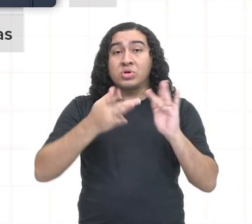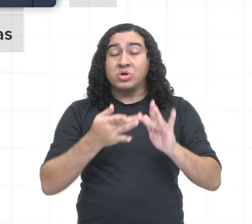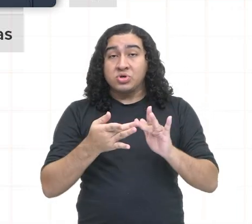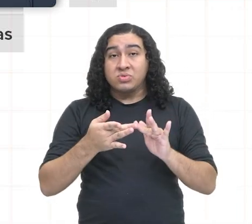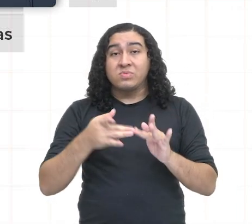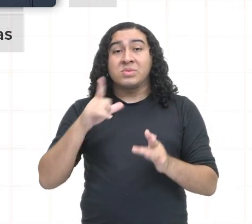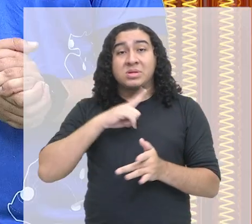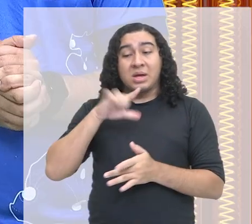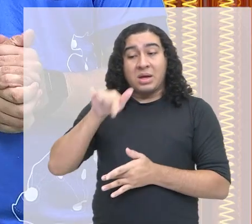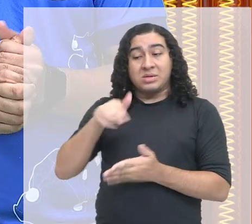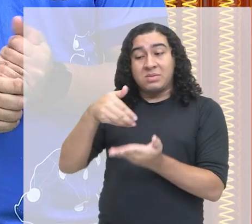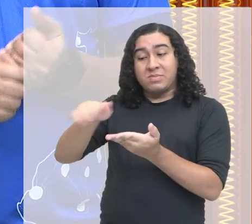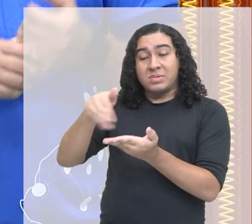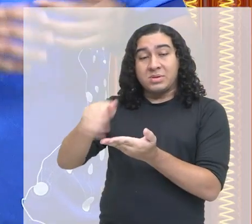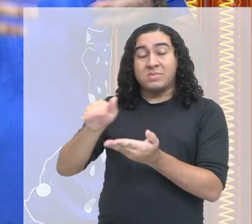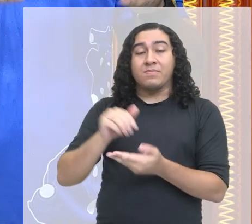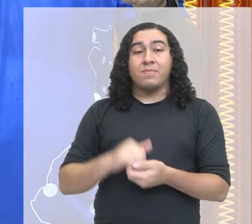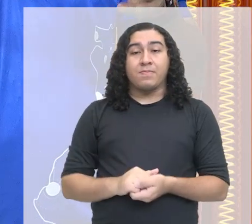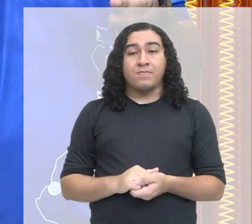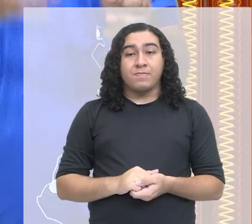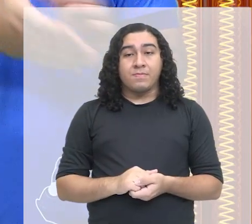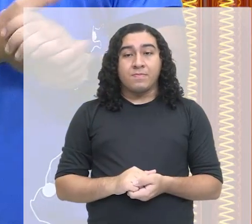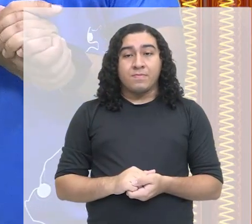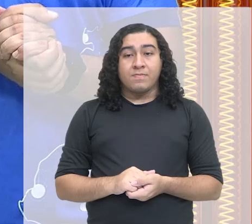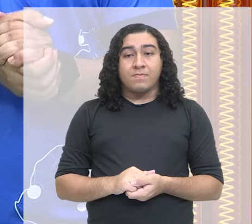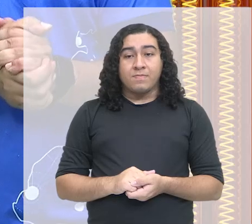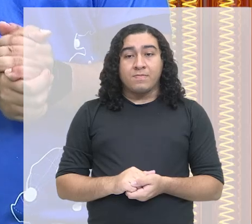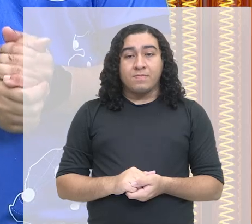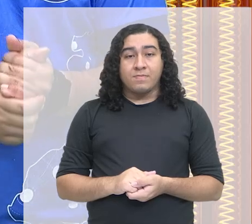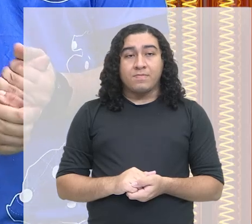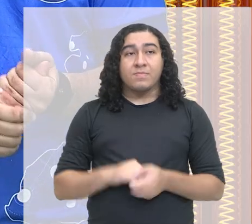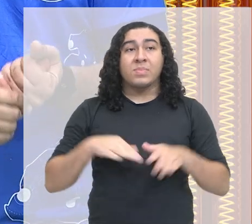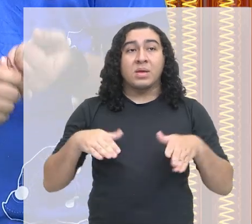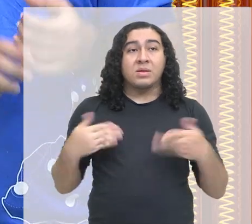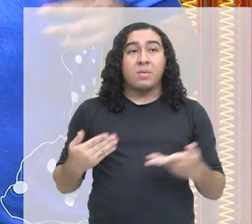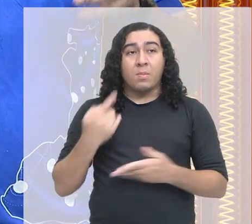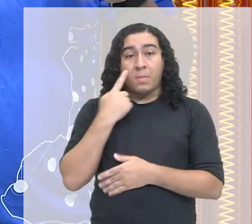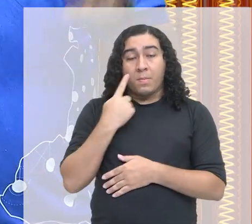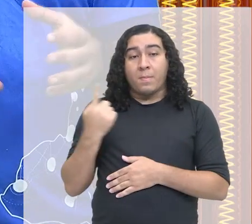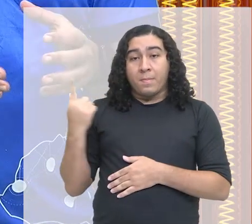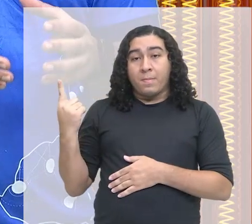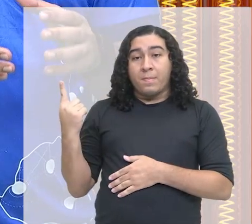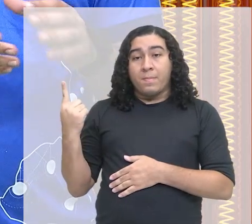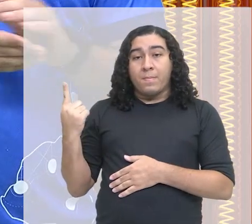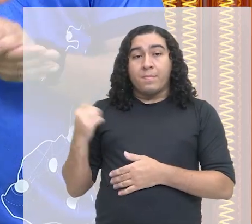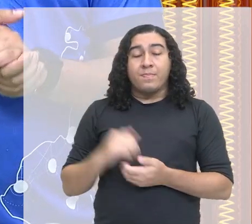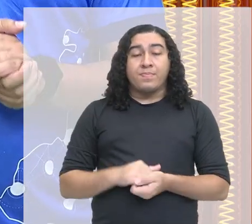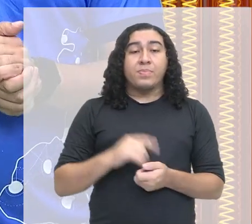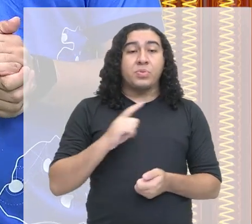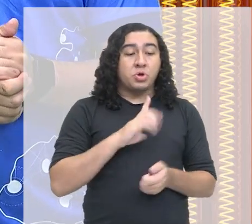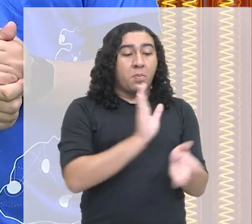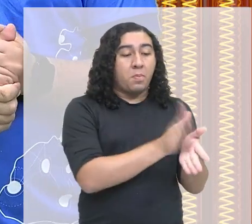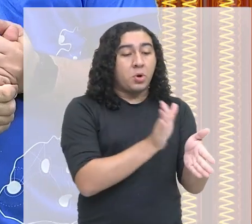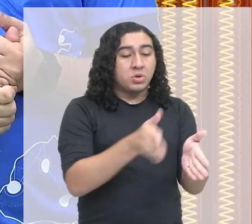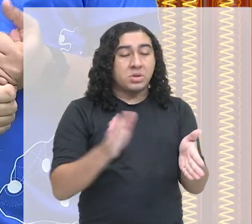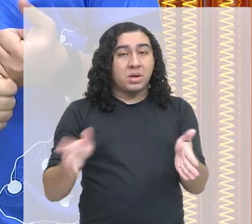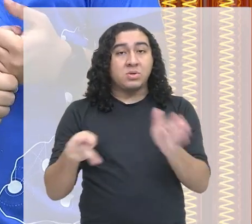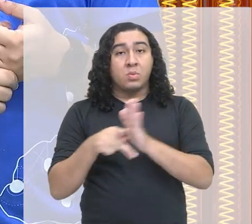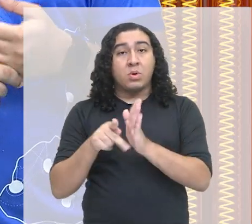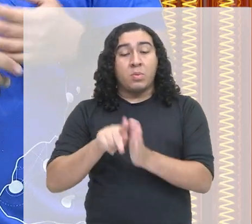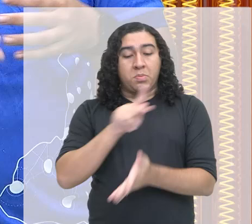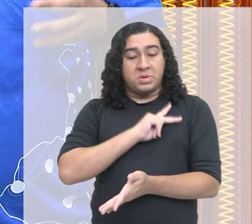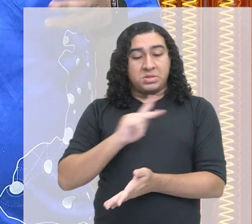ser instaurado. Olha só. E aí nós vamos verificar o quê? Etapas do processo de